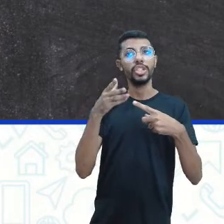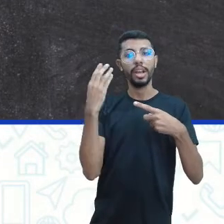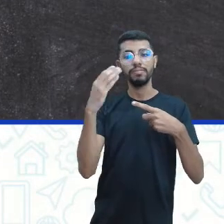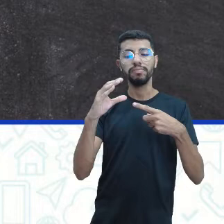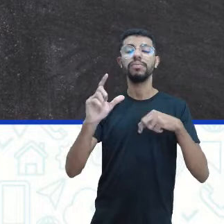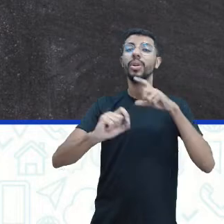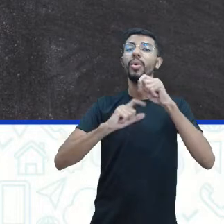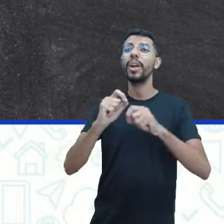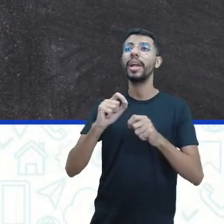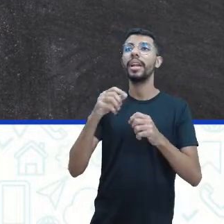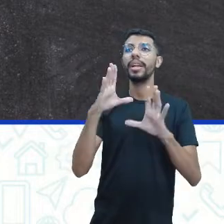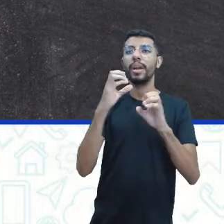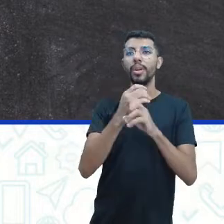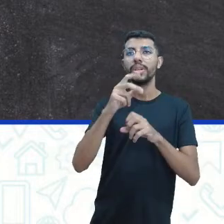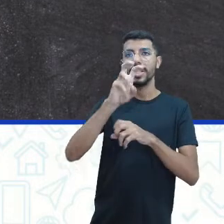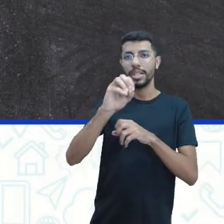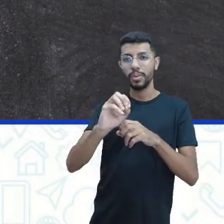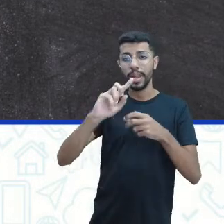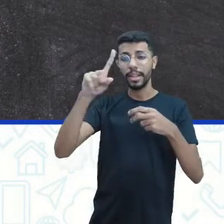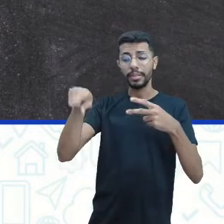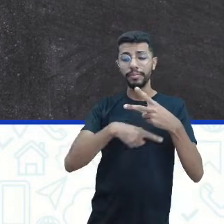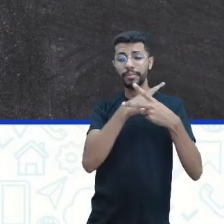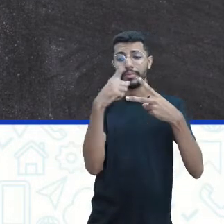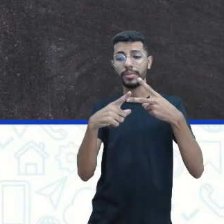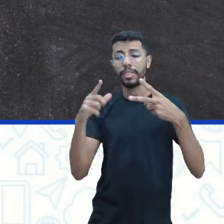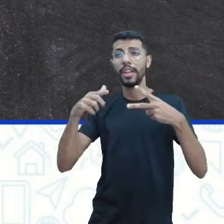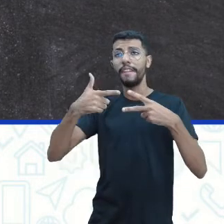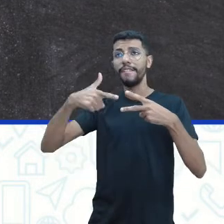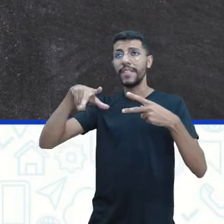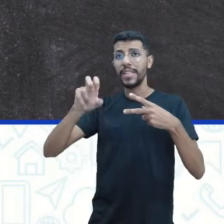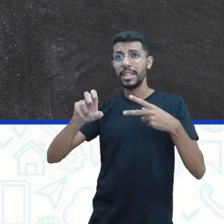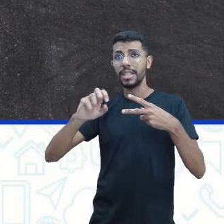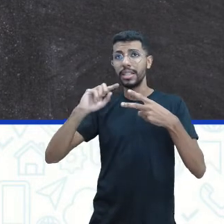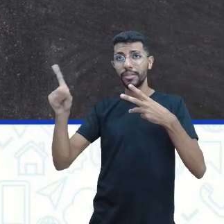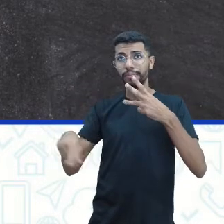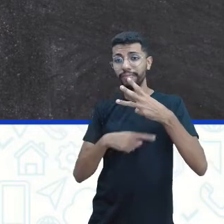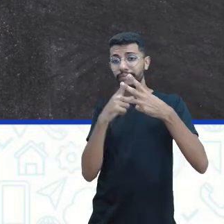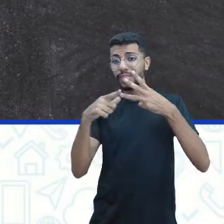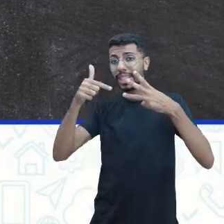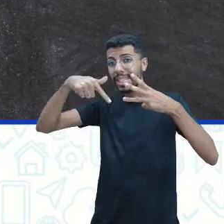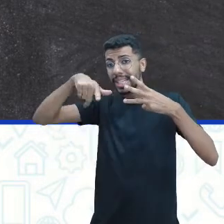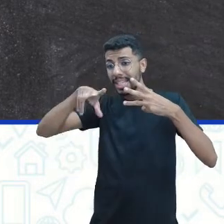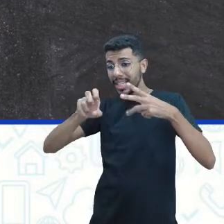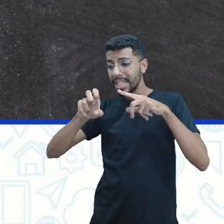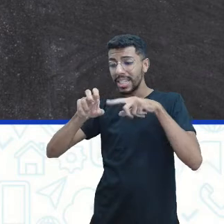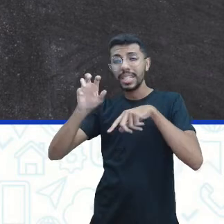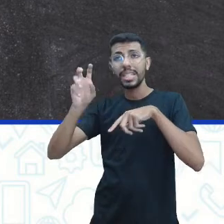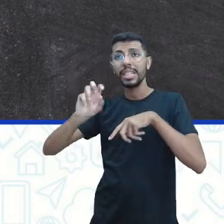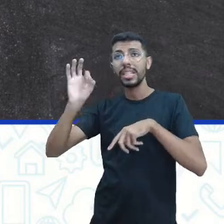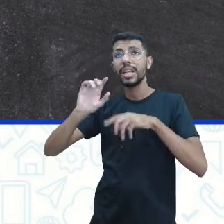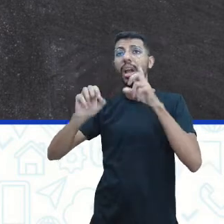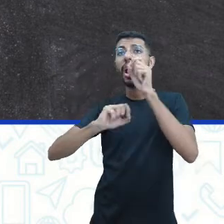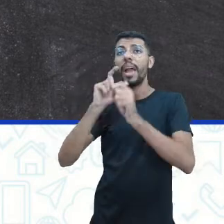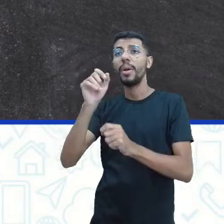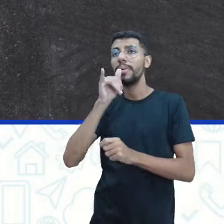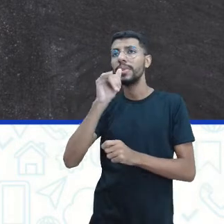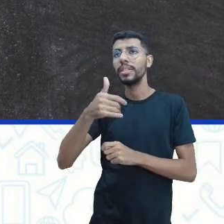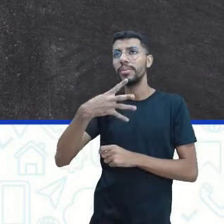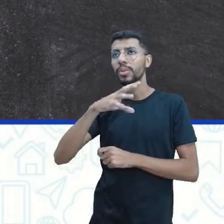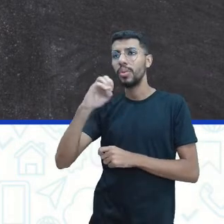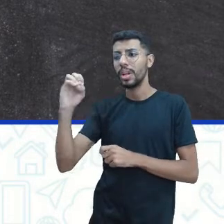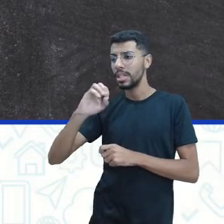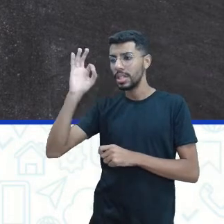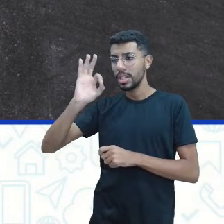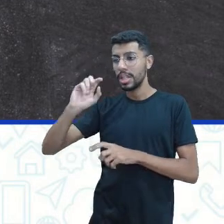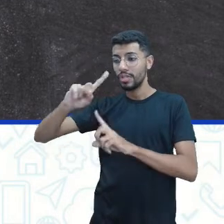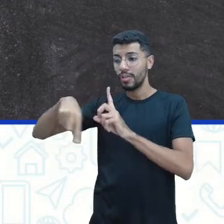50, calculou metade da metade, e o 75 seria a metade, né, que era o 400,